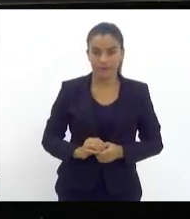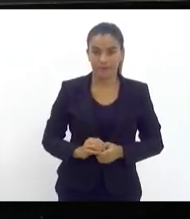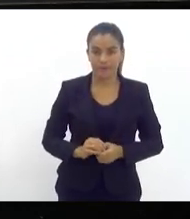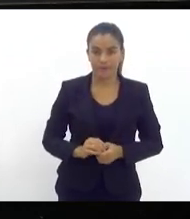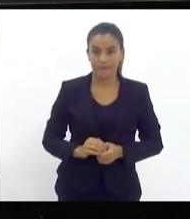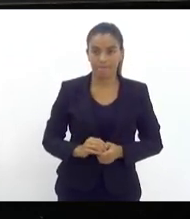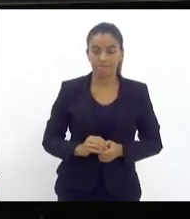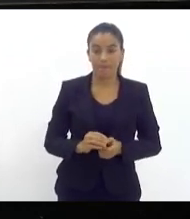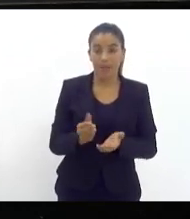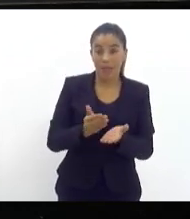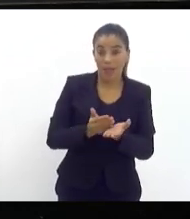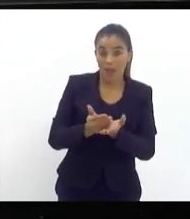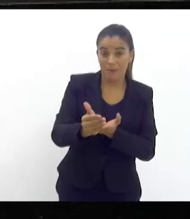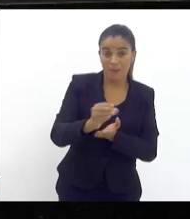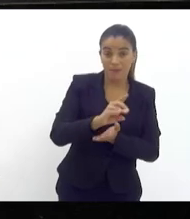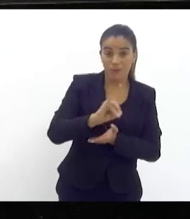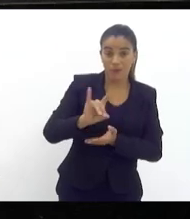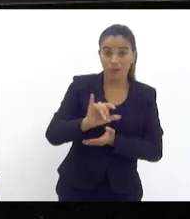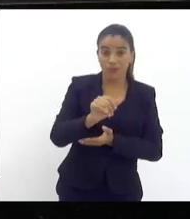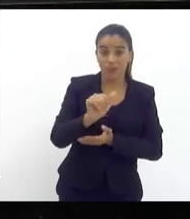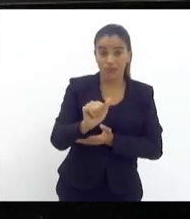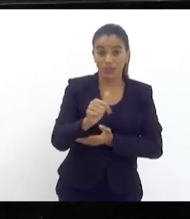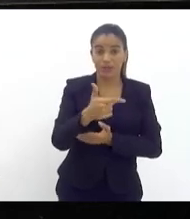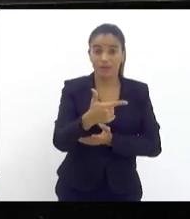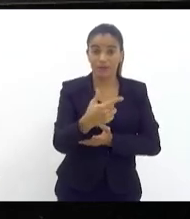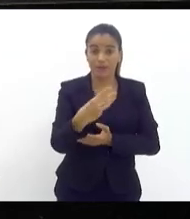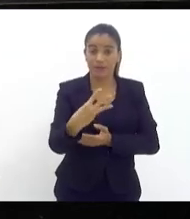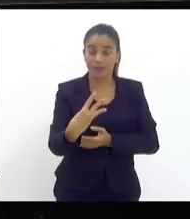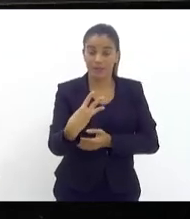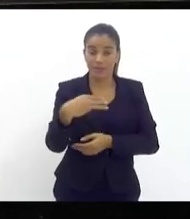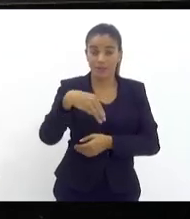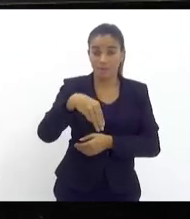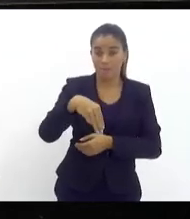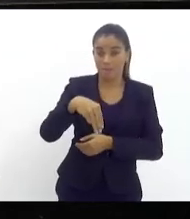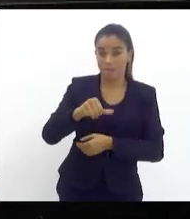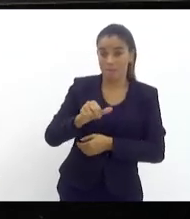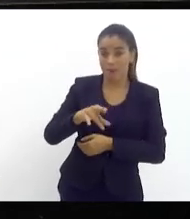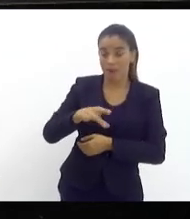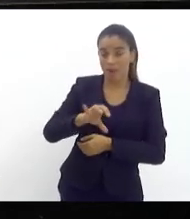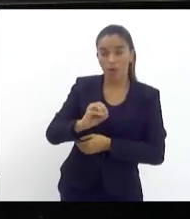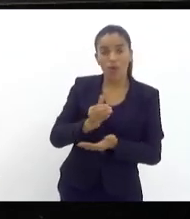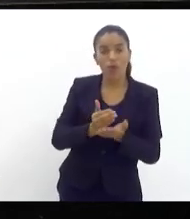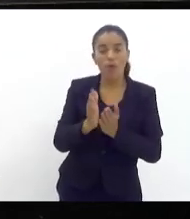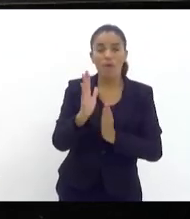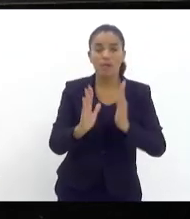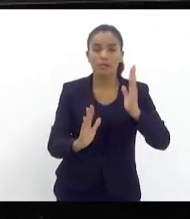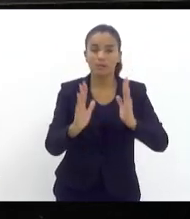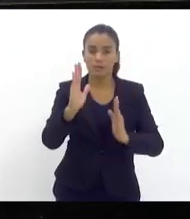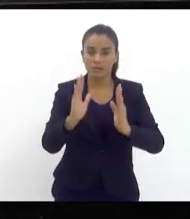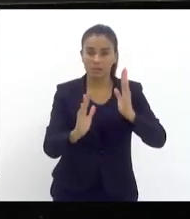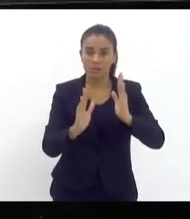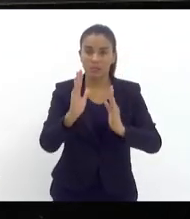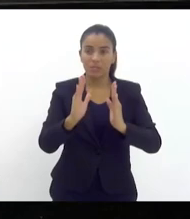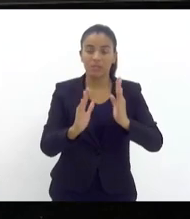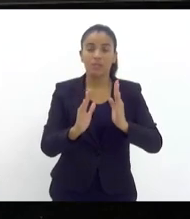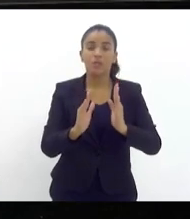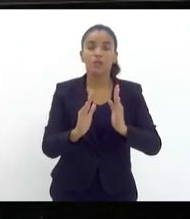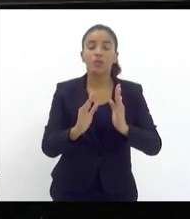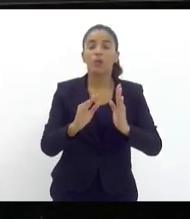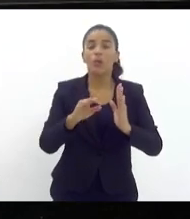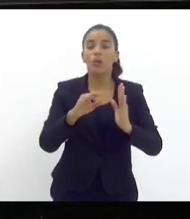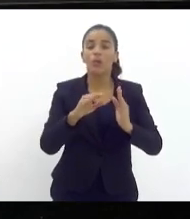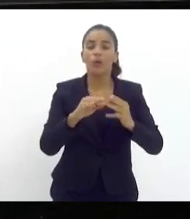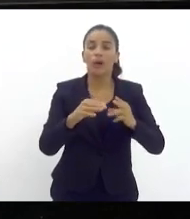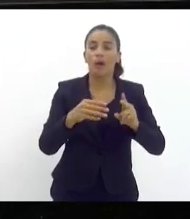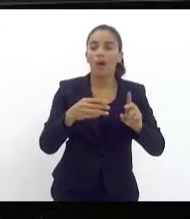a partir do dia 23/05 iniciará o prazo para a entrada dos requerimentos